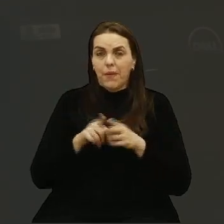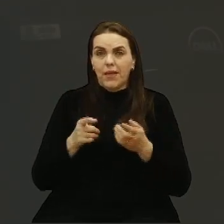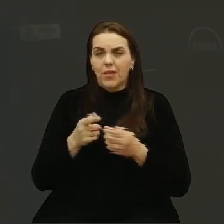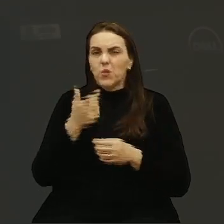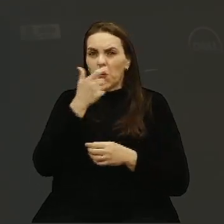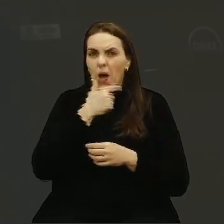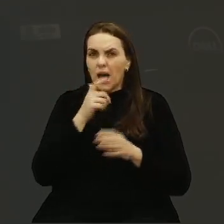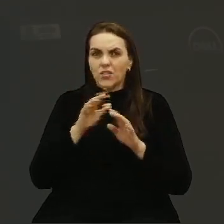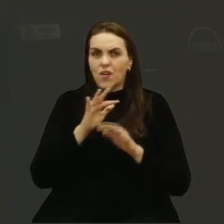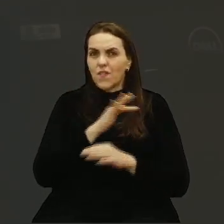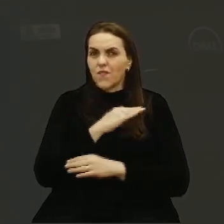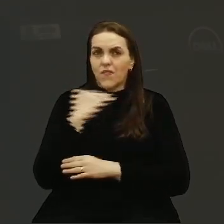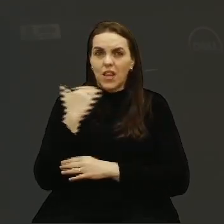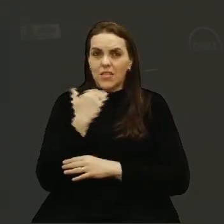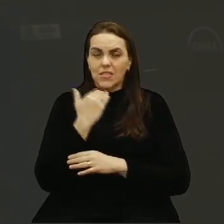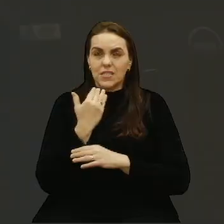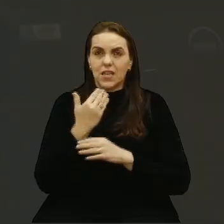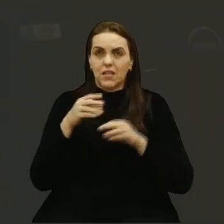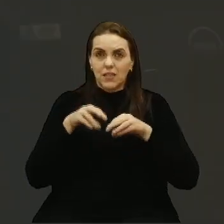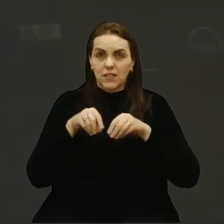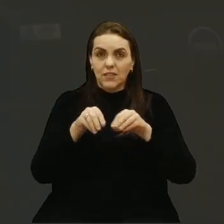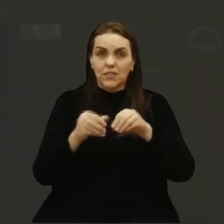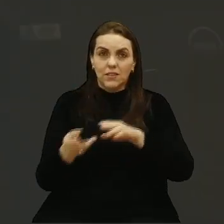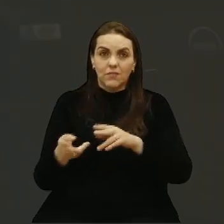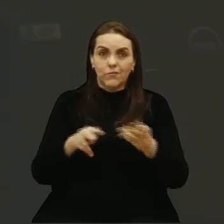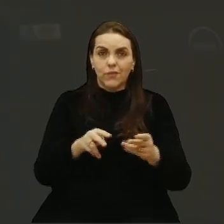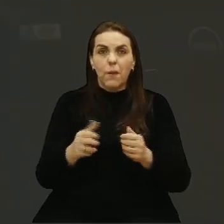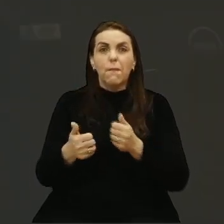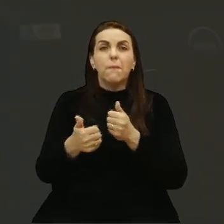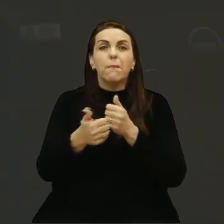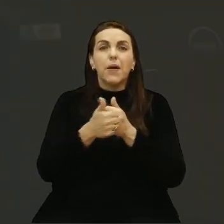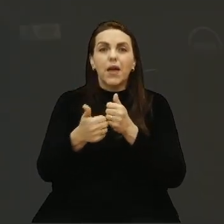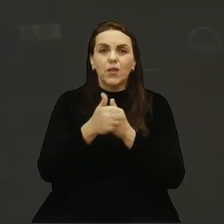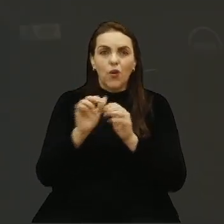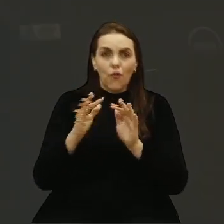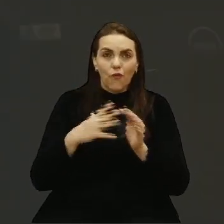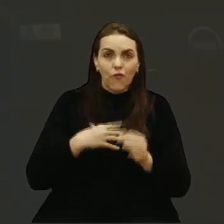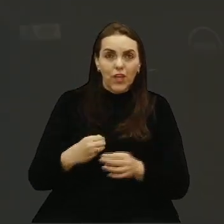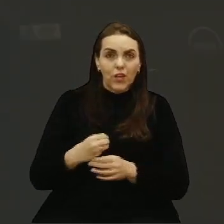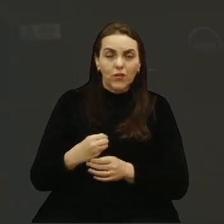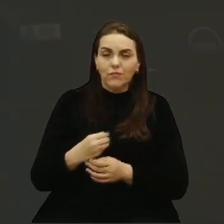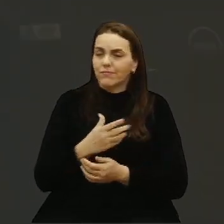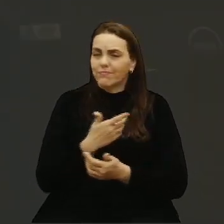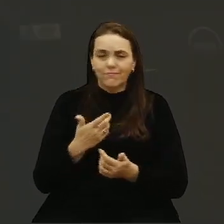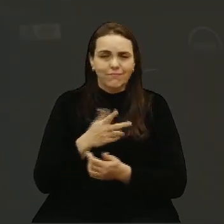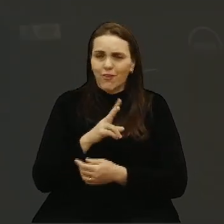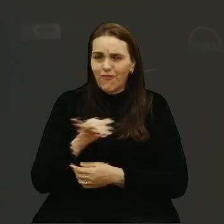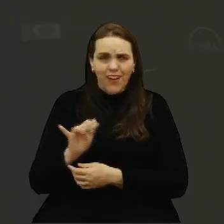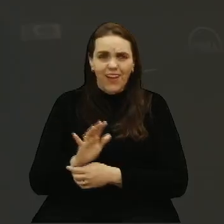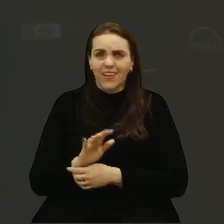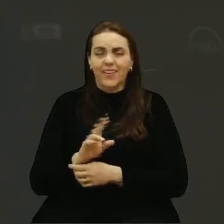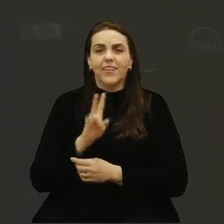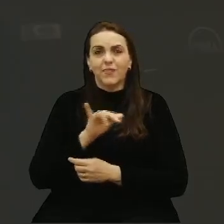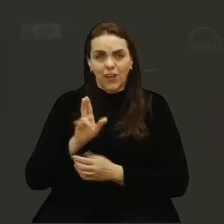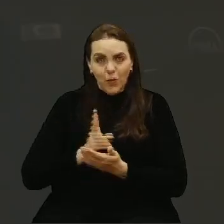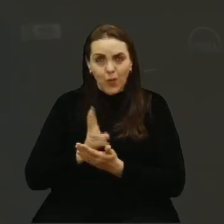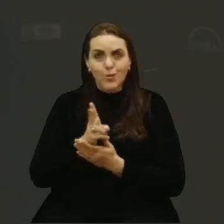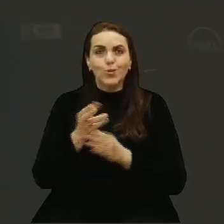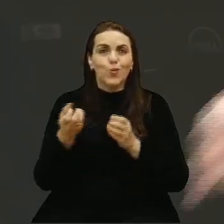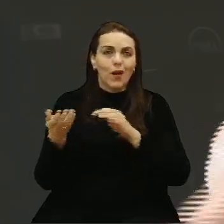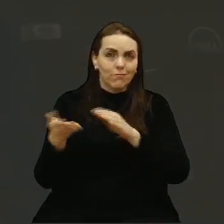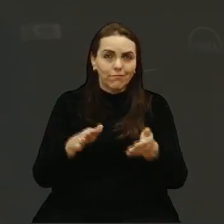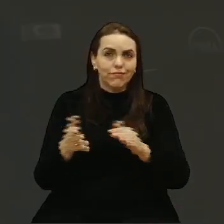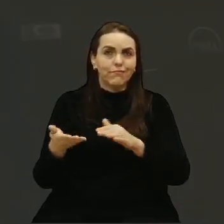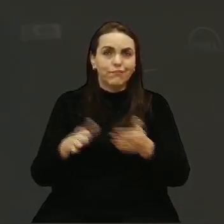especial os cristãos, na proximidade de seus filhos? Não vai deixar de ser enterrado ali. Então, bom, perpassando isso, a gente vai decidir se nós